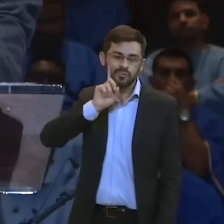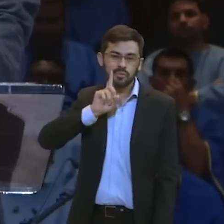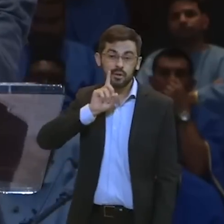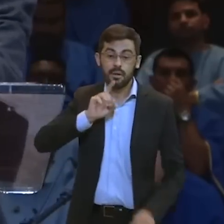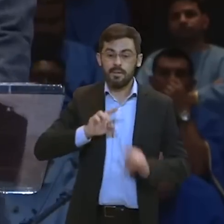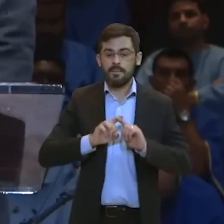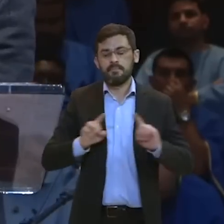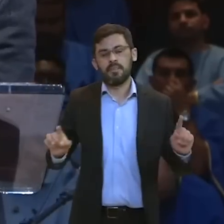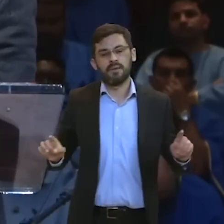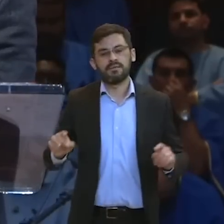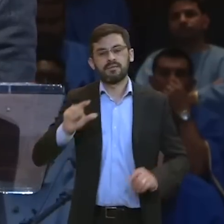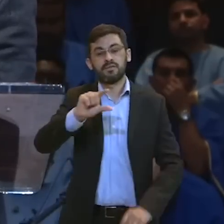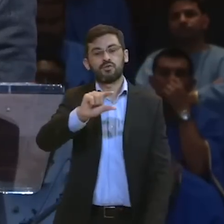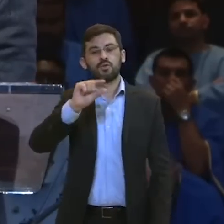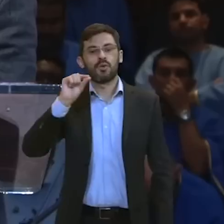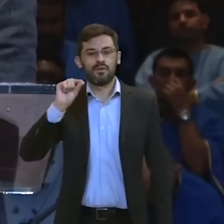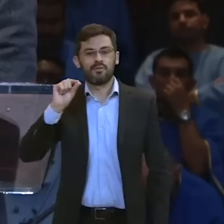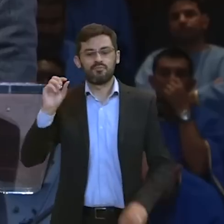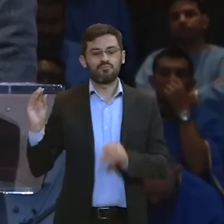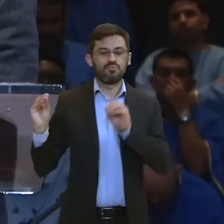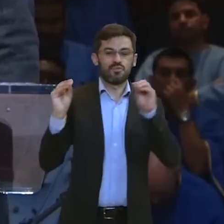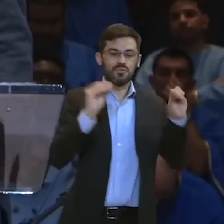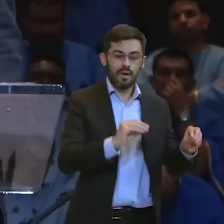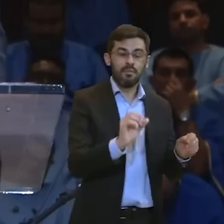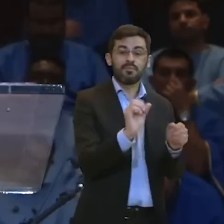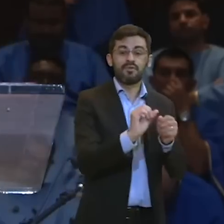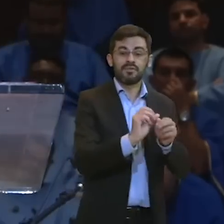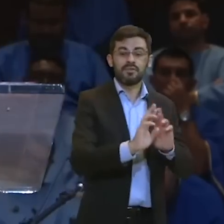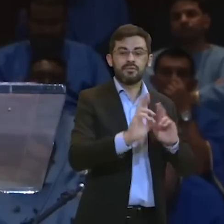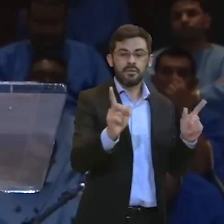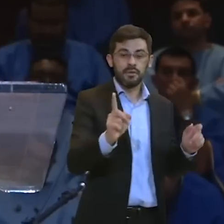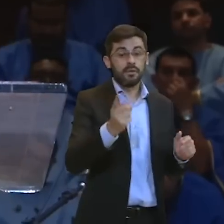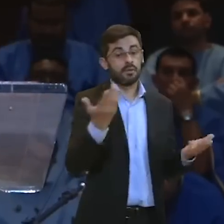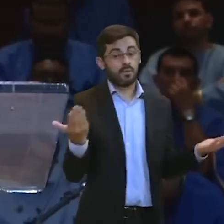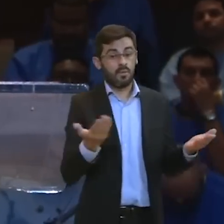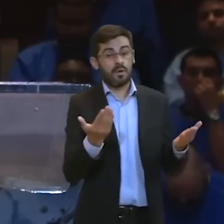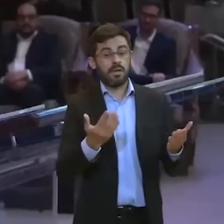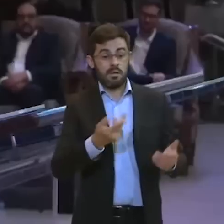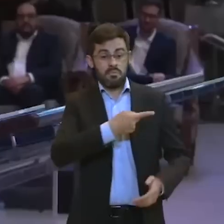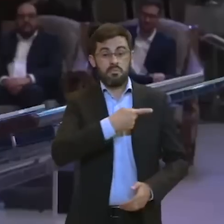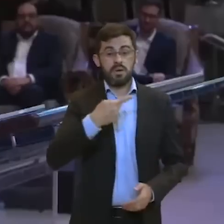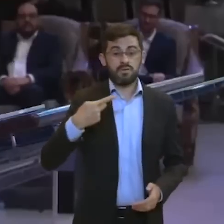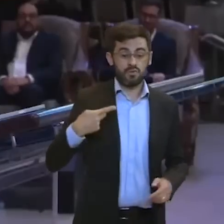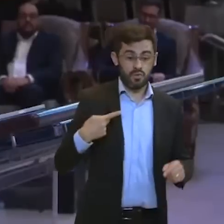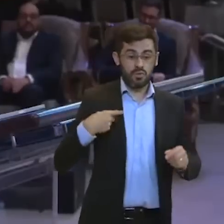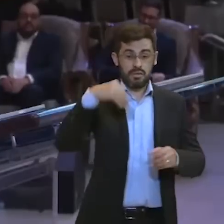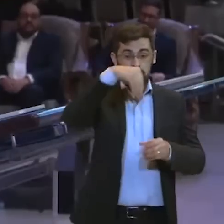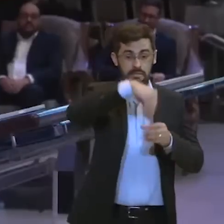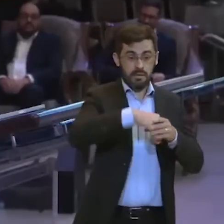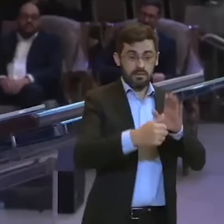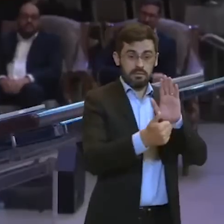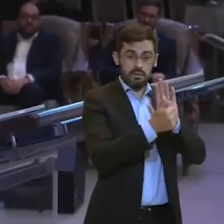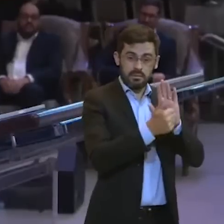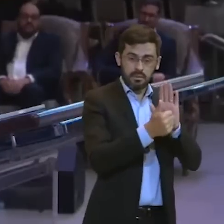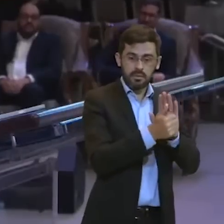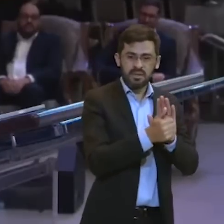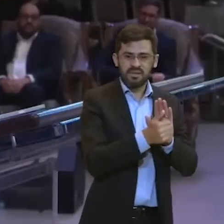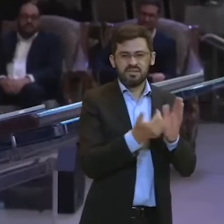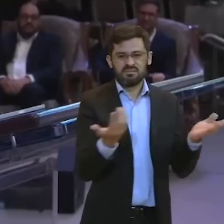mas que queria voltar para fazer diferença. E quando ele assume a igreja, há uma rebelião no meio dos